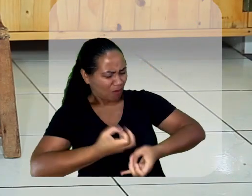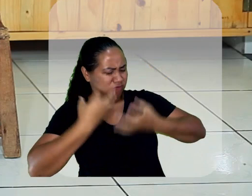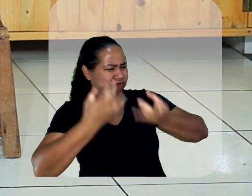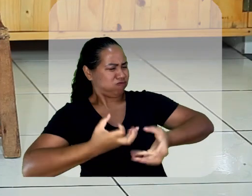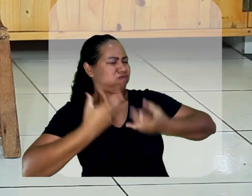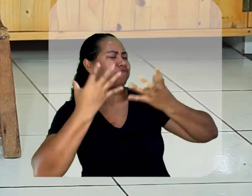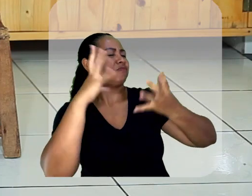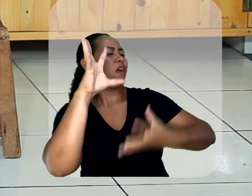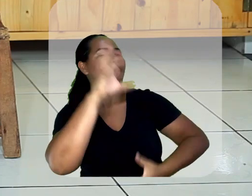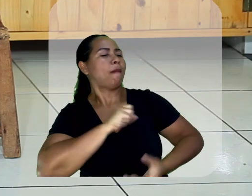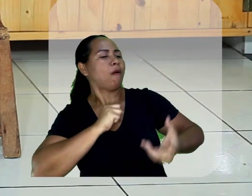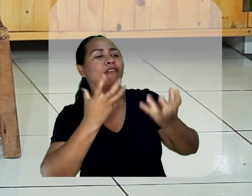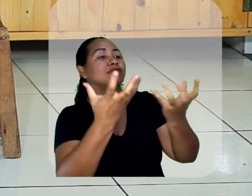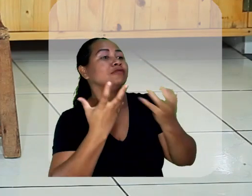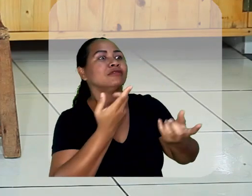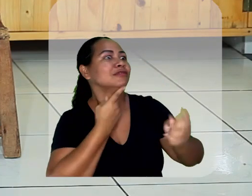pelo fogo do querer.